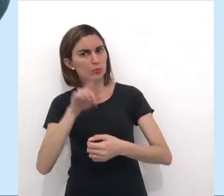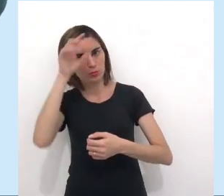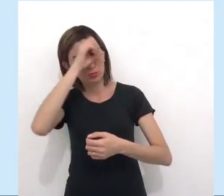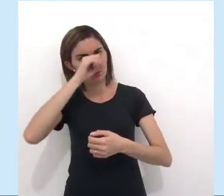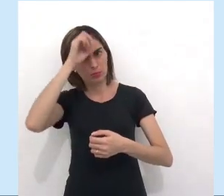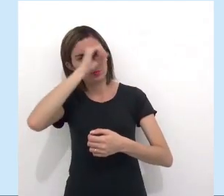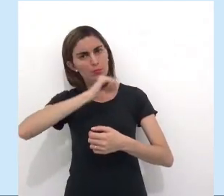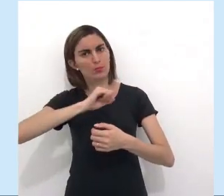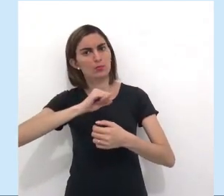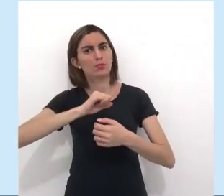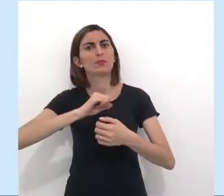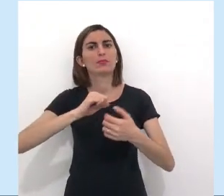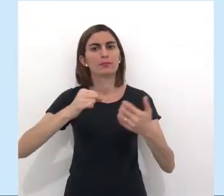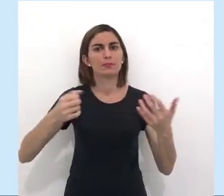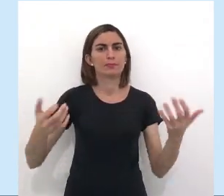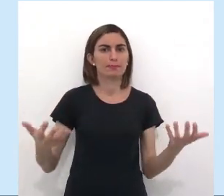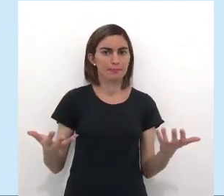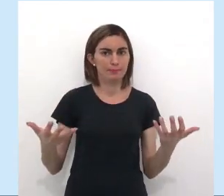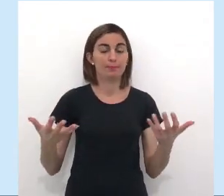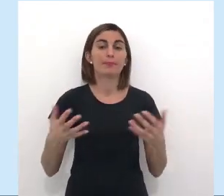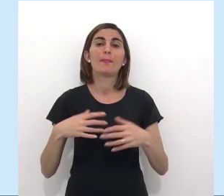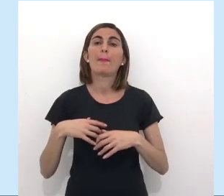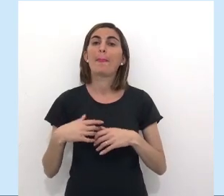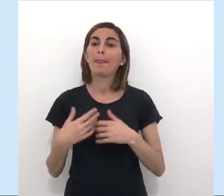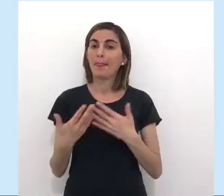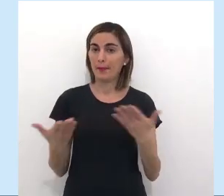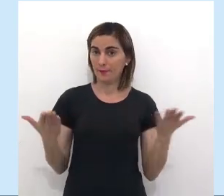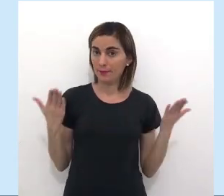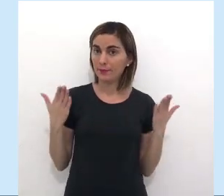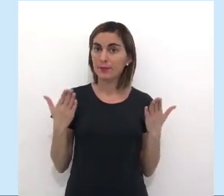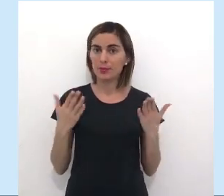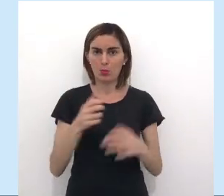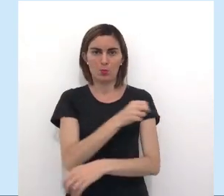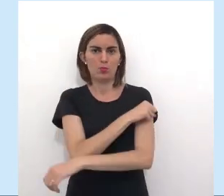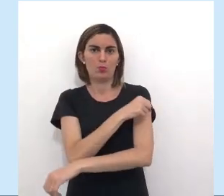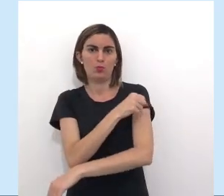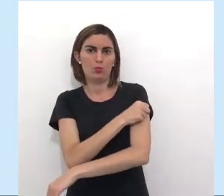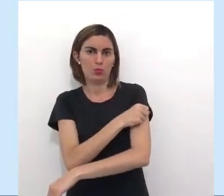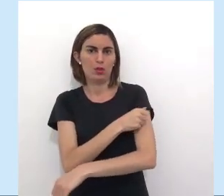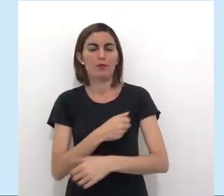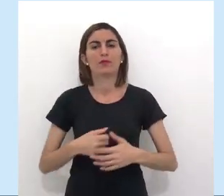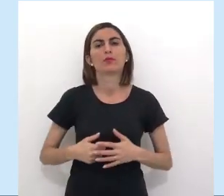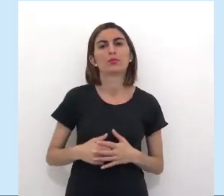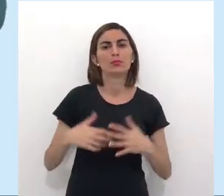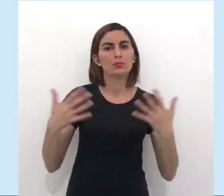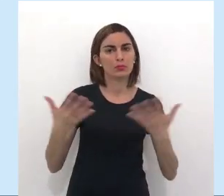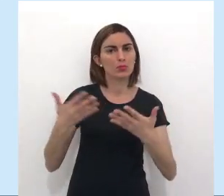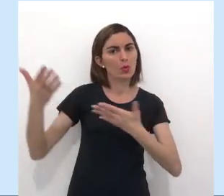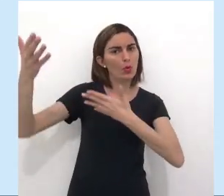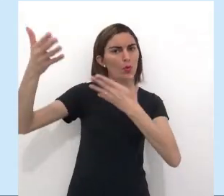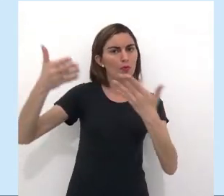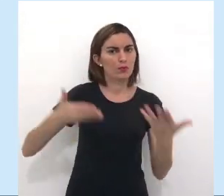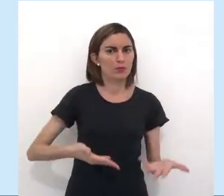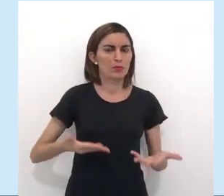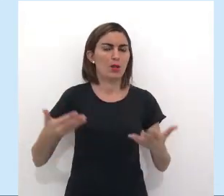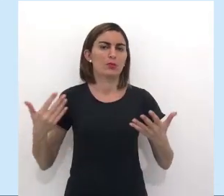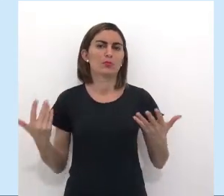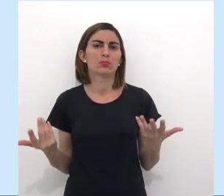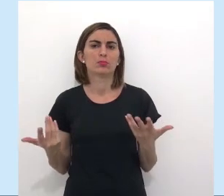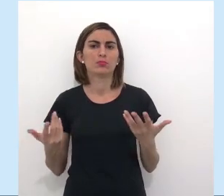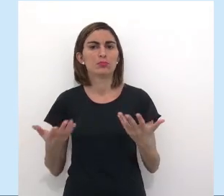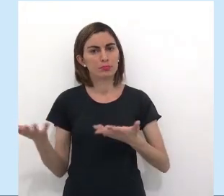queres ou não queres? É isso. Vocês do 8º ano estão